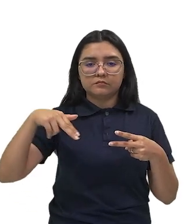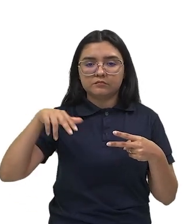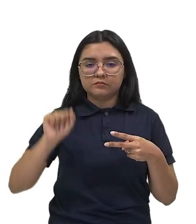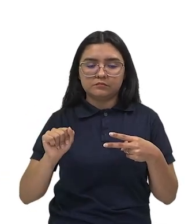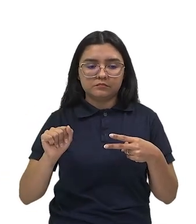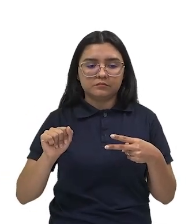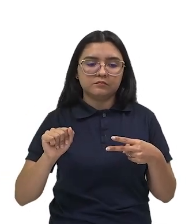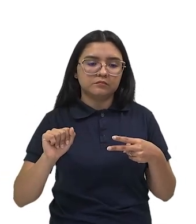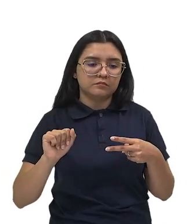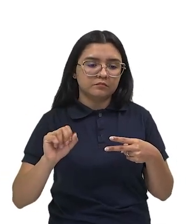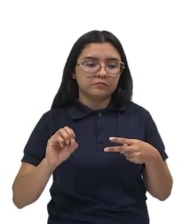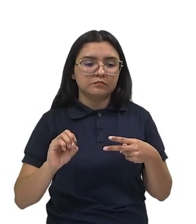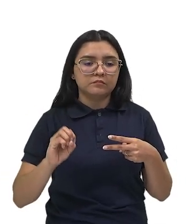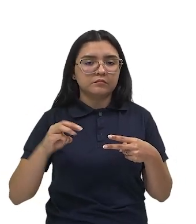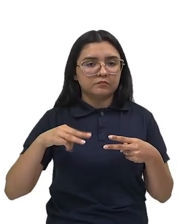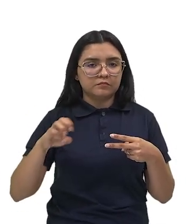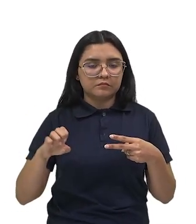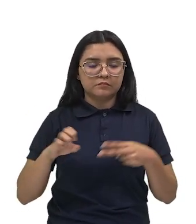mediana.